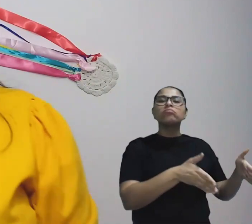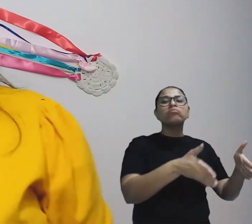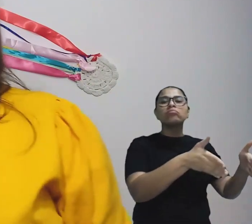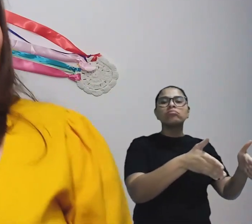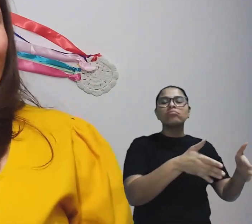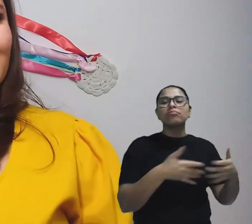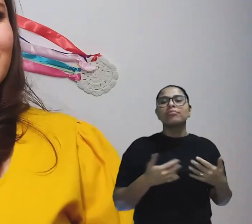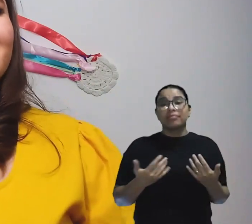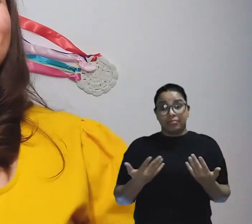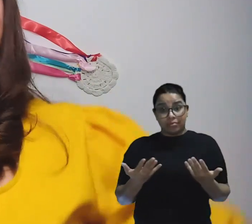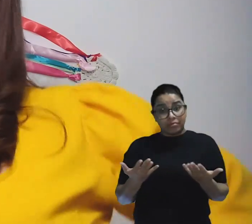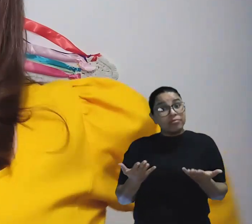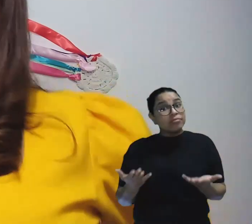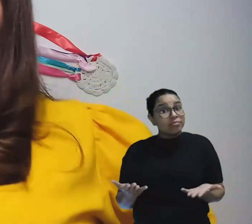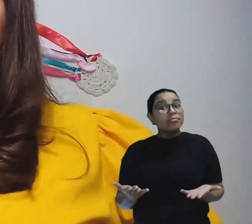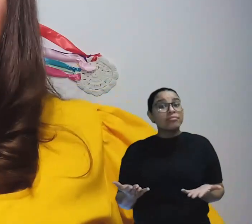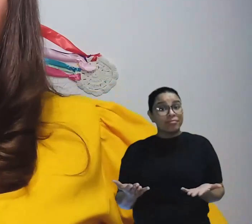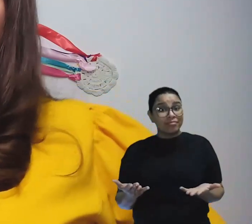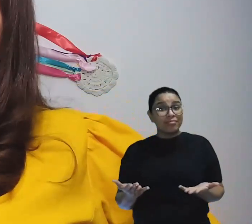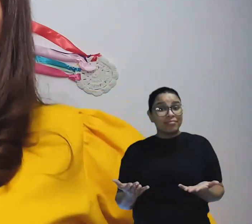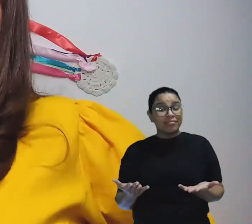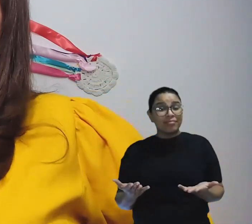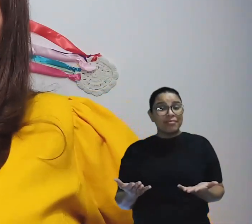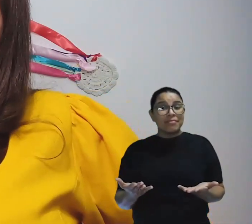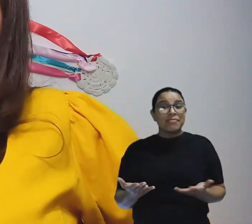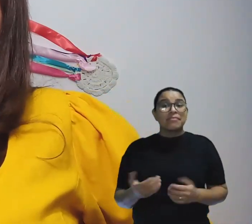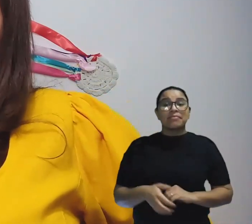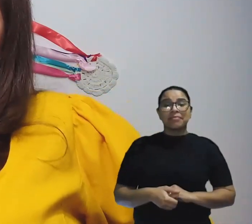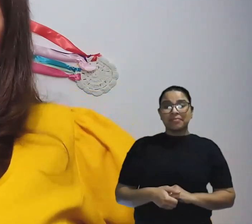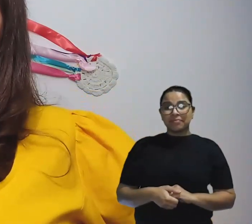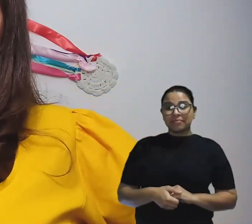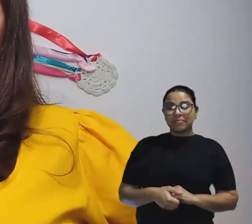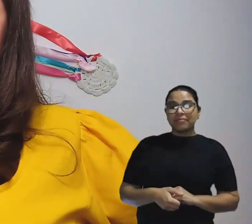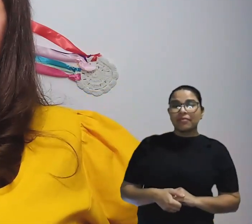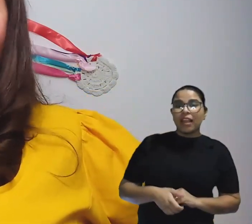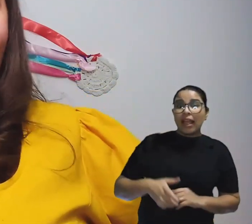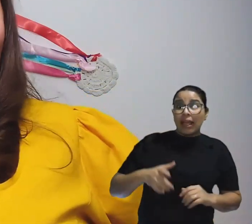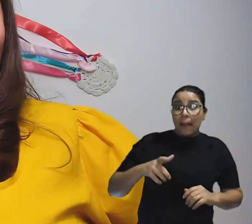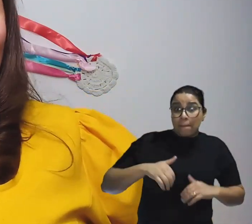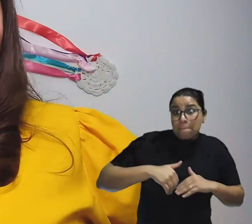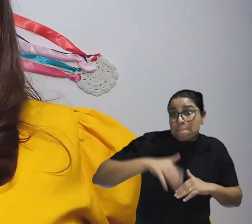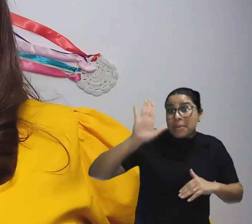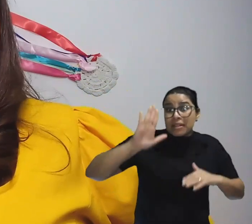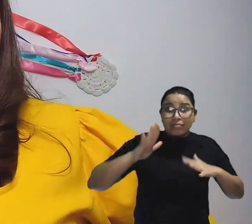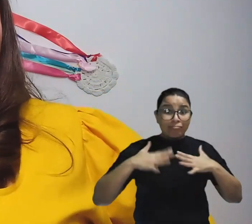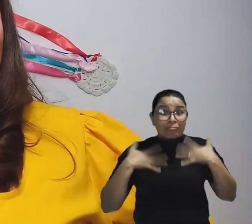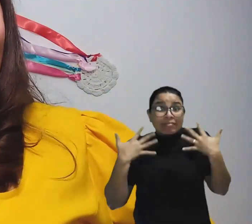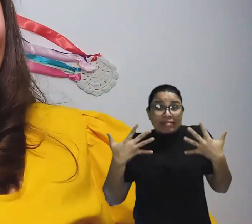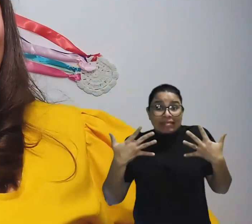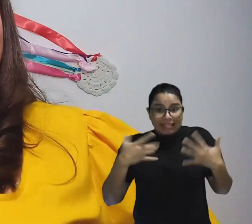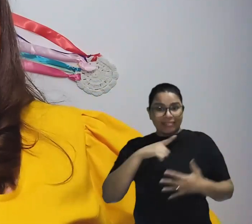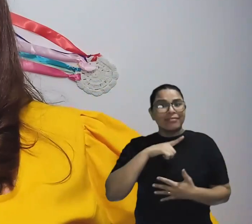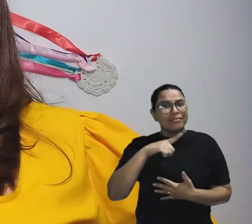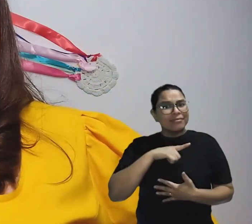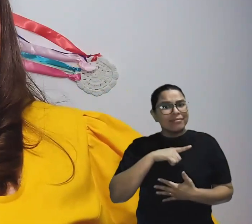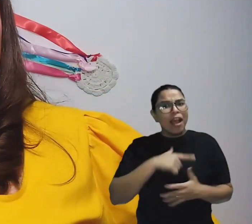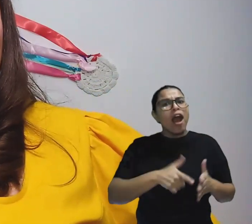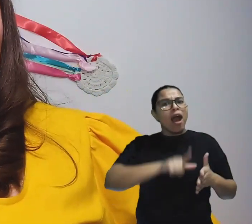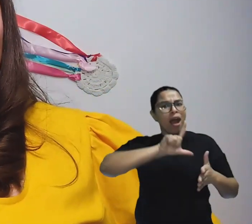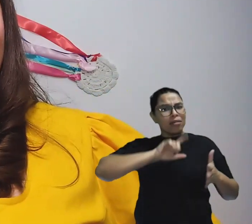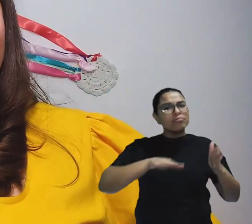Será, pessoal, que ainda terão mais surpresas antes dos 5 chegarem na cidade